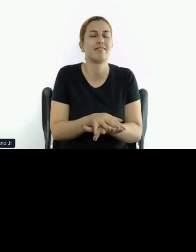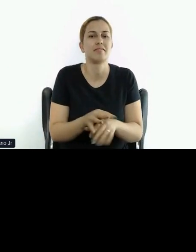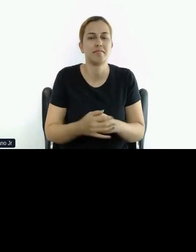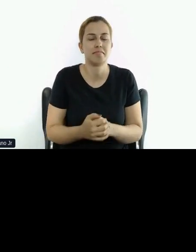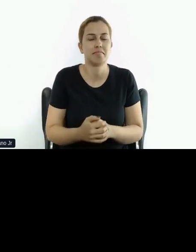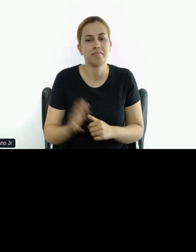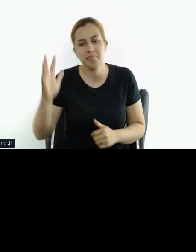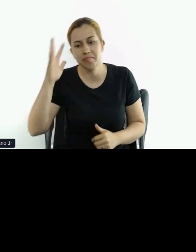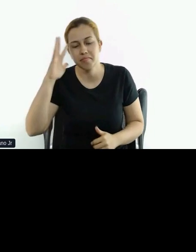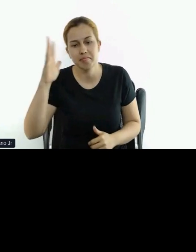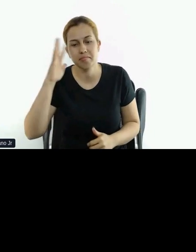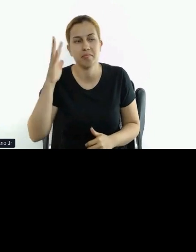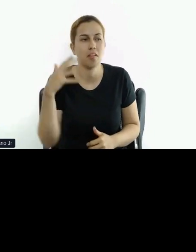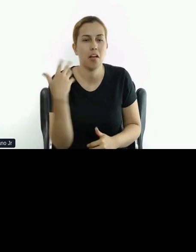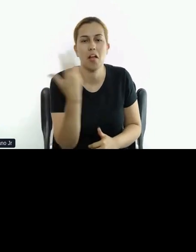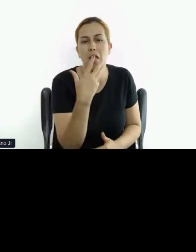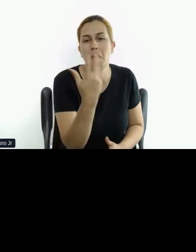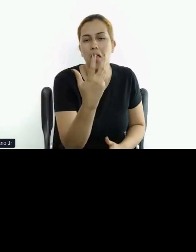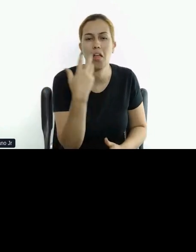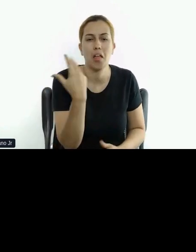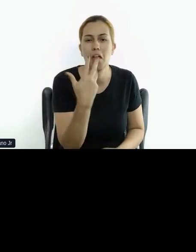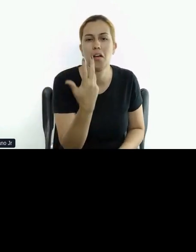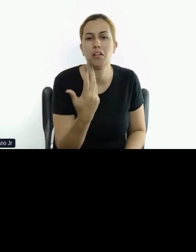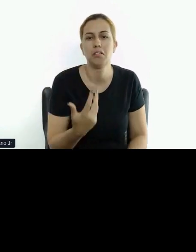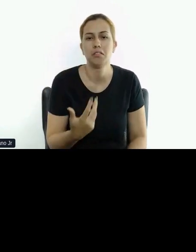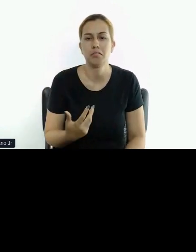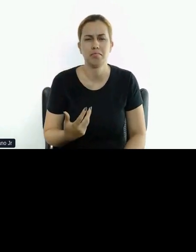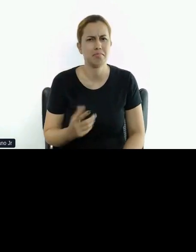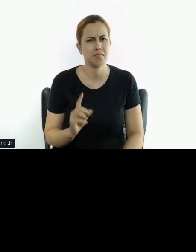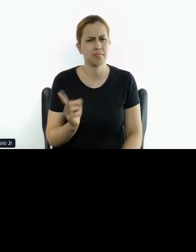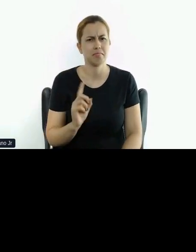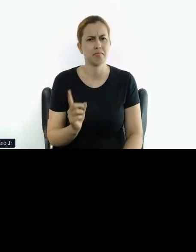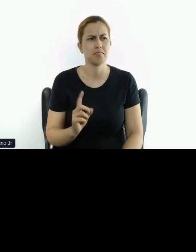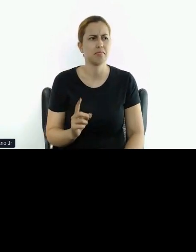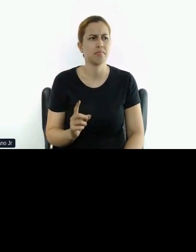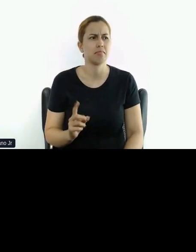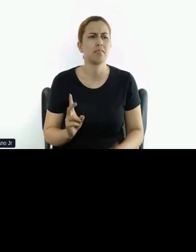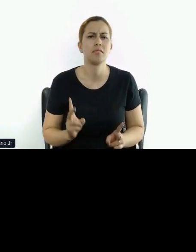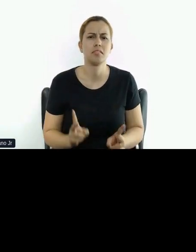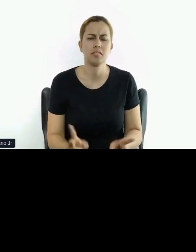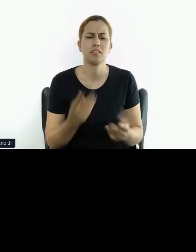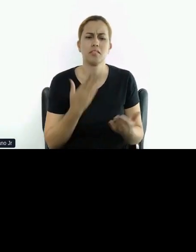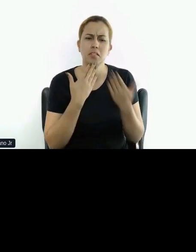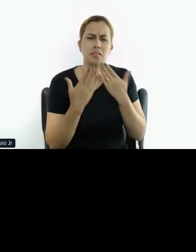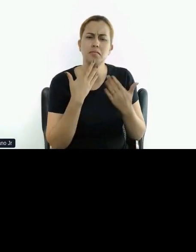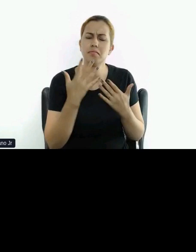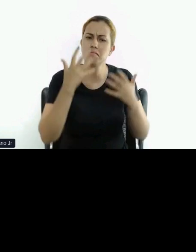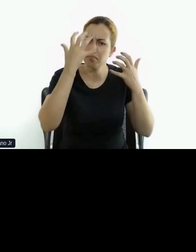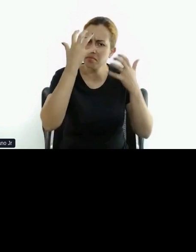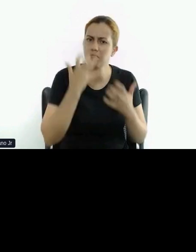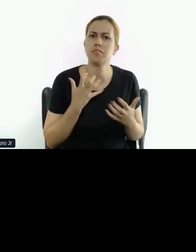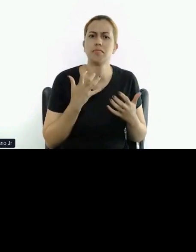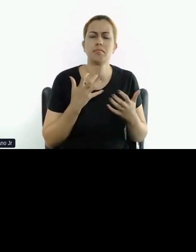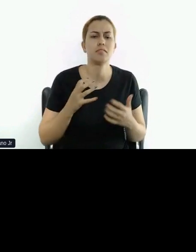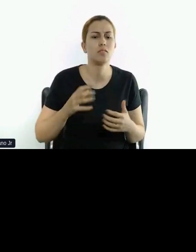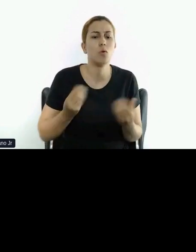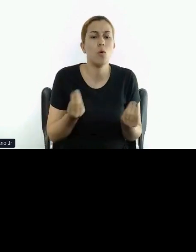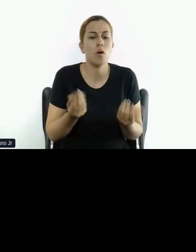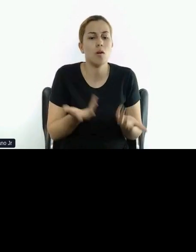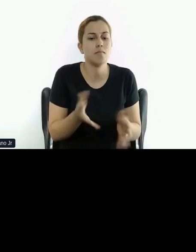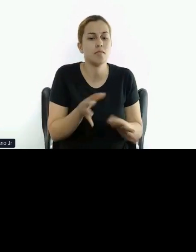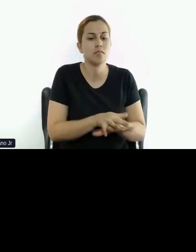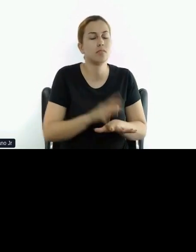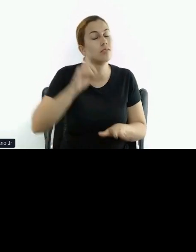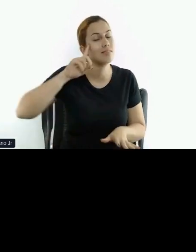ficar romantizando, como ela fala, os termos que ela usa é esse, sem romantizar isso, ela fala o que a inclusão é no dia a dia, e